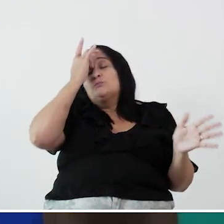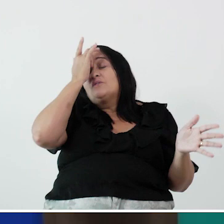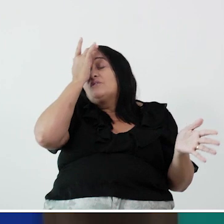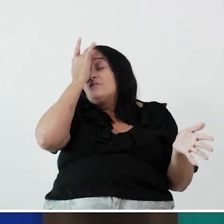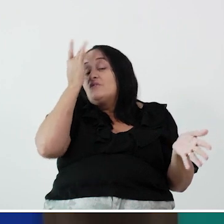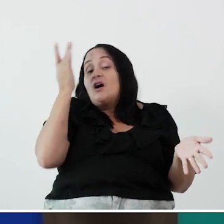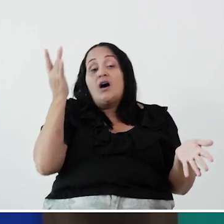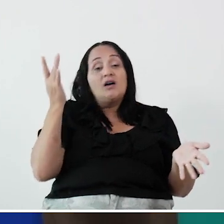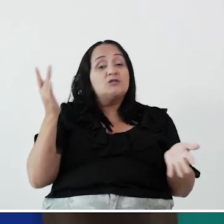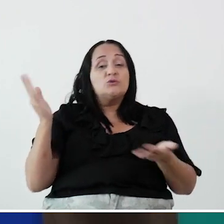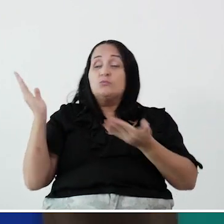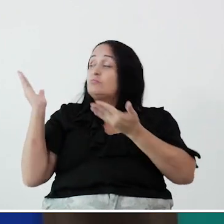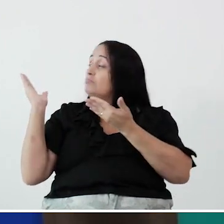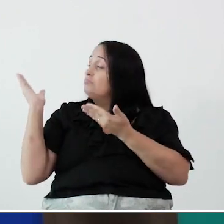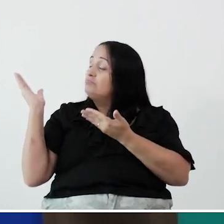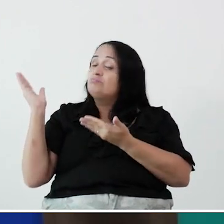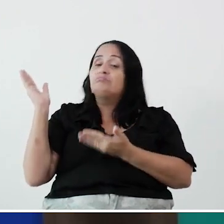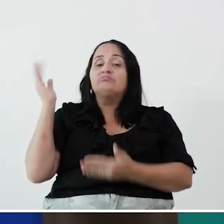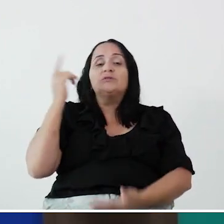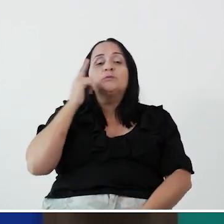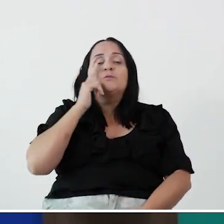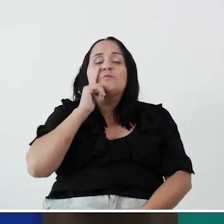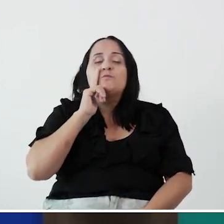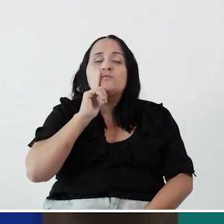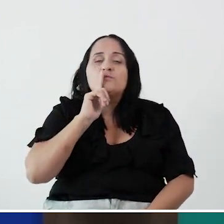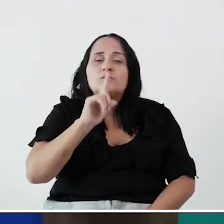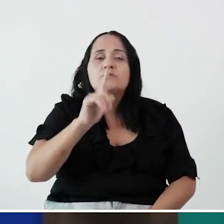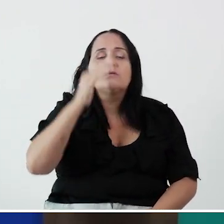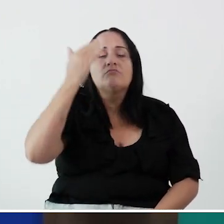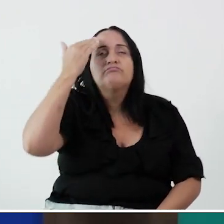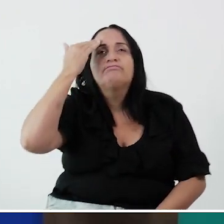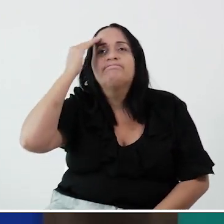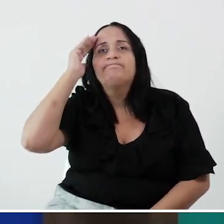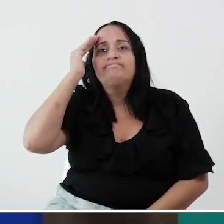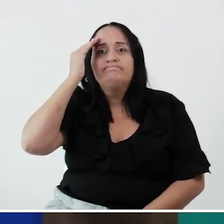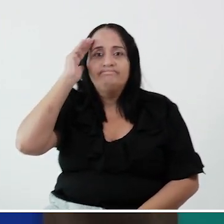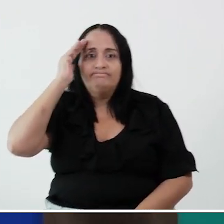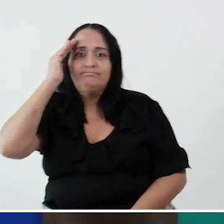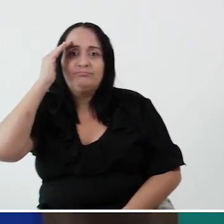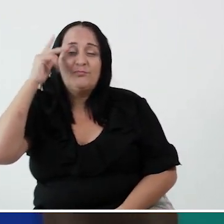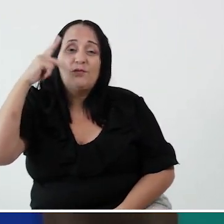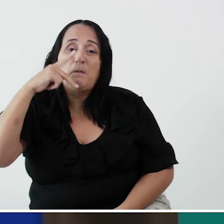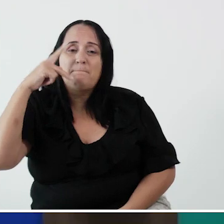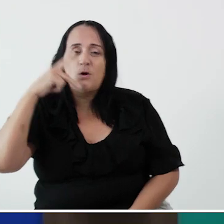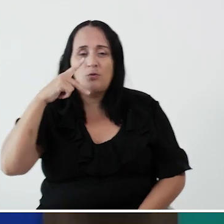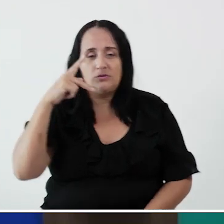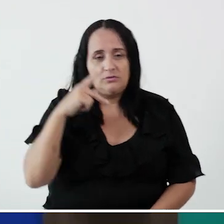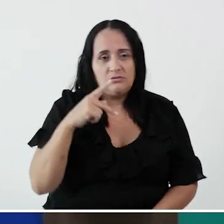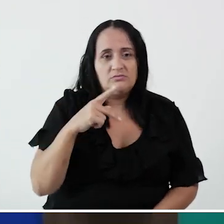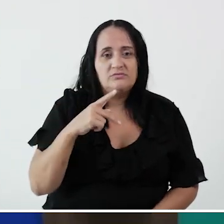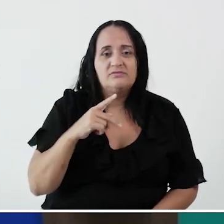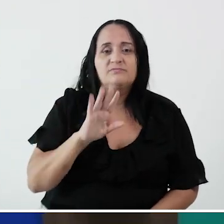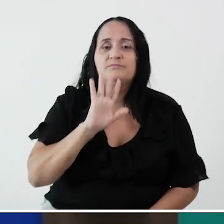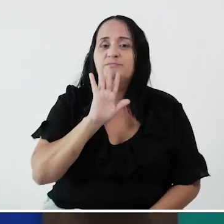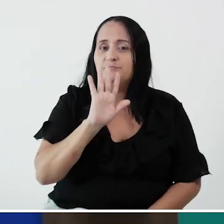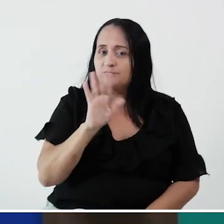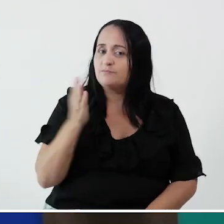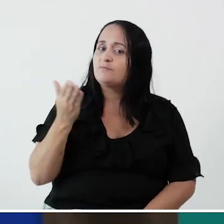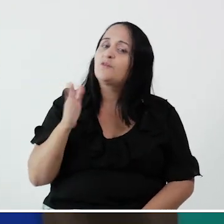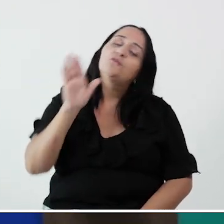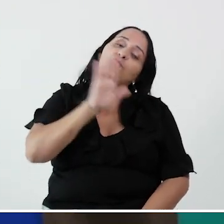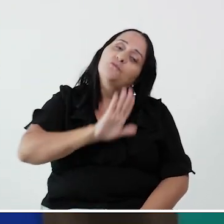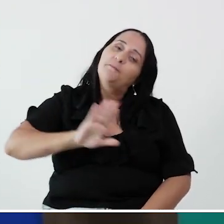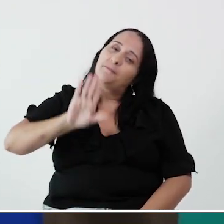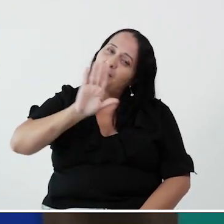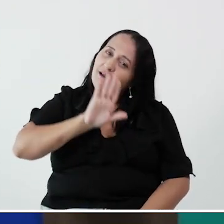você consegue multiplicar, a potenciação fica muito fácil. Vou apagar aqui do lado de cá